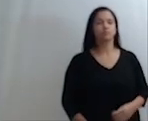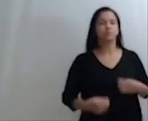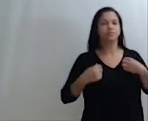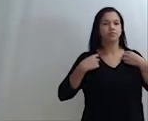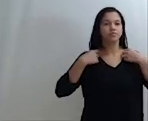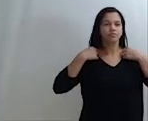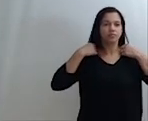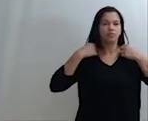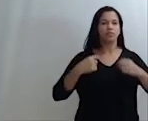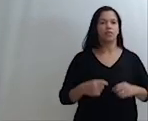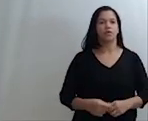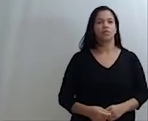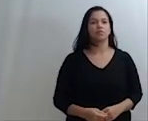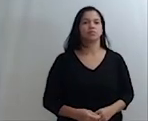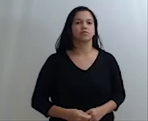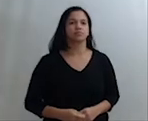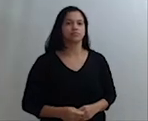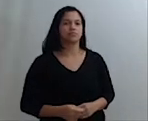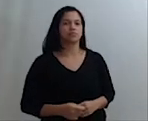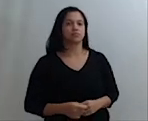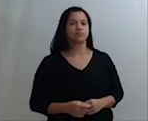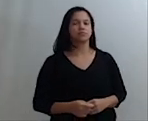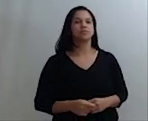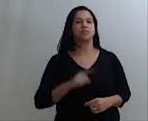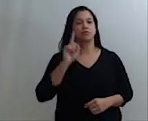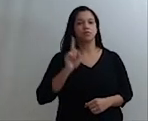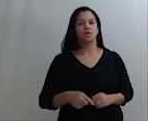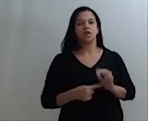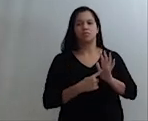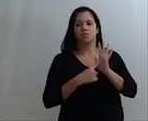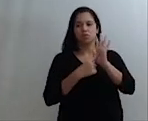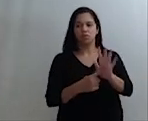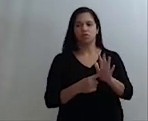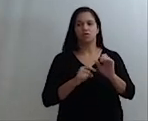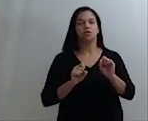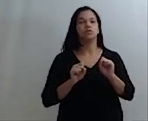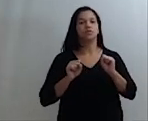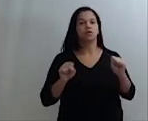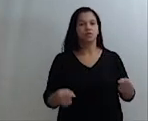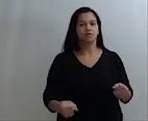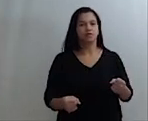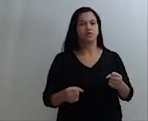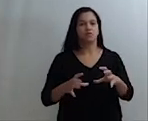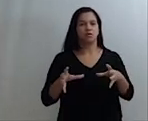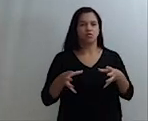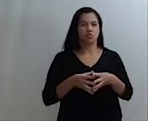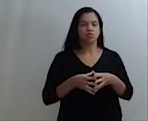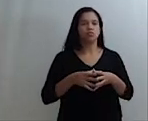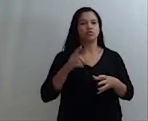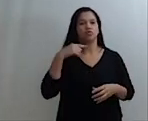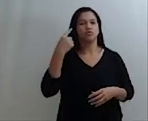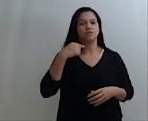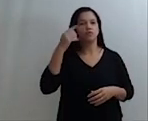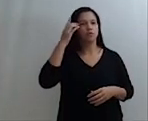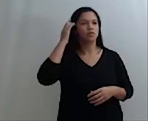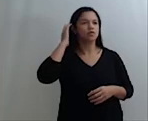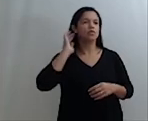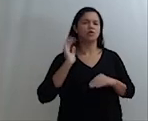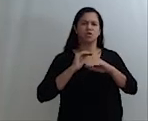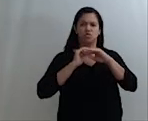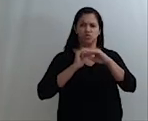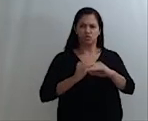apresentadas alegações finais pela defesa do Hora recorrente eu digo que feios são os